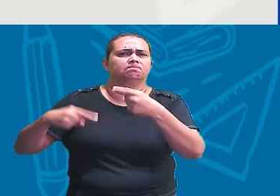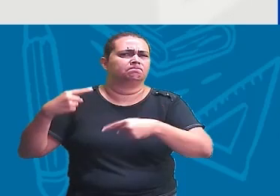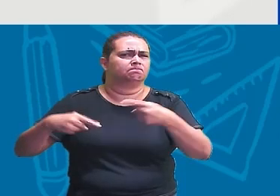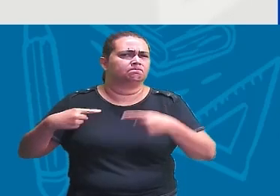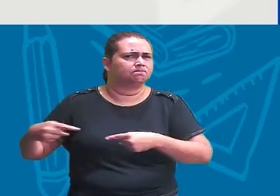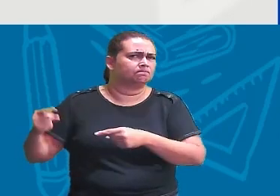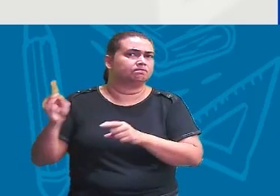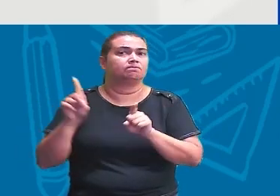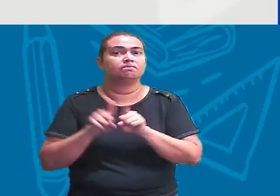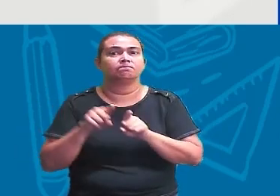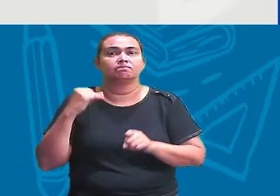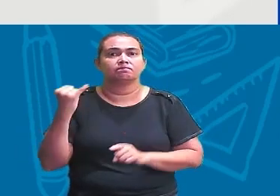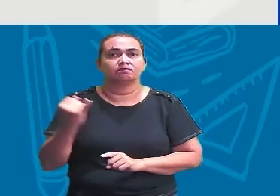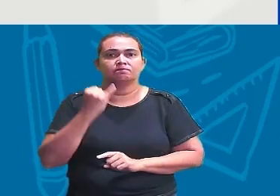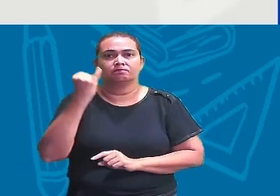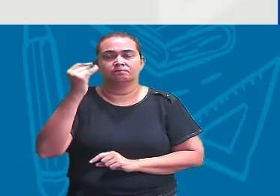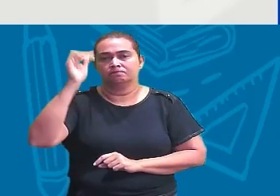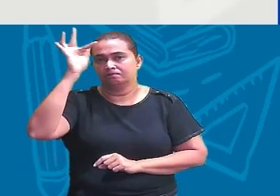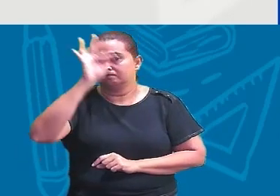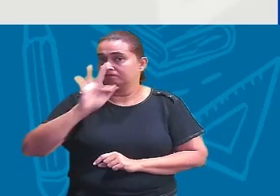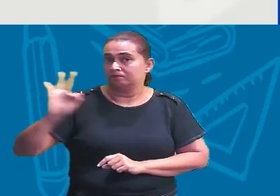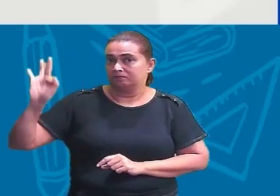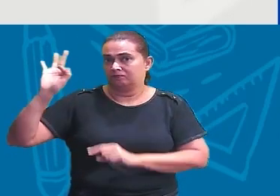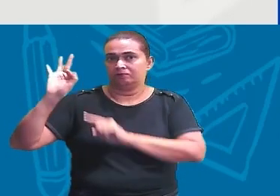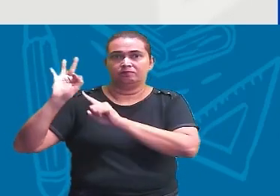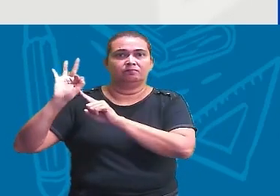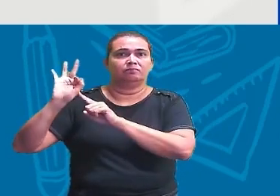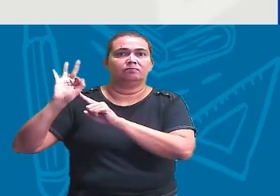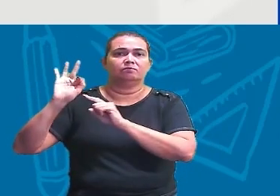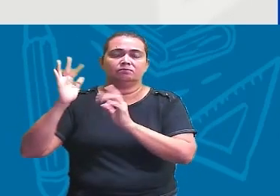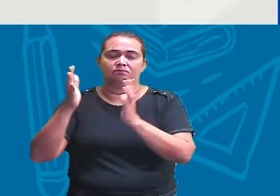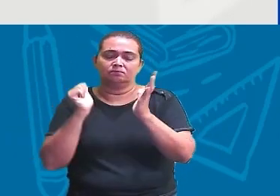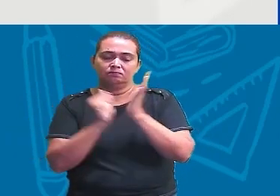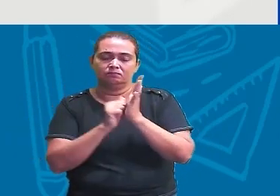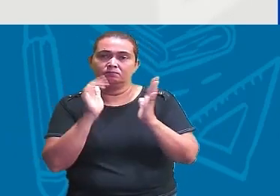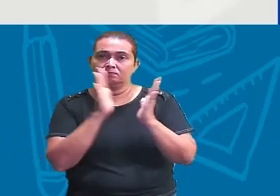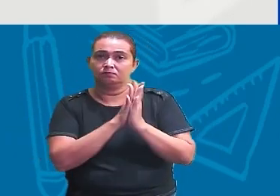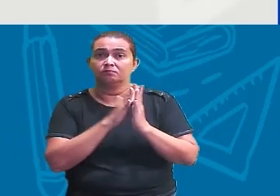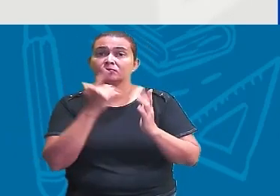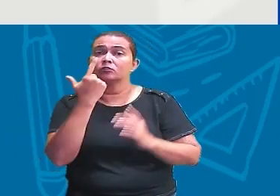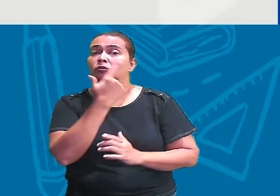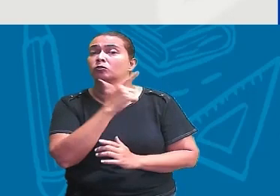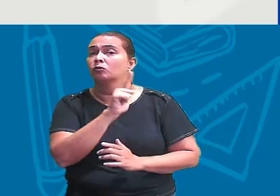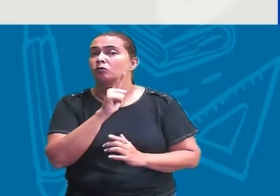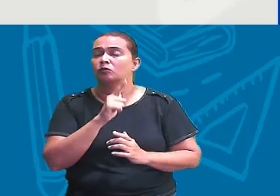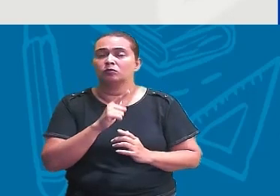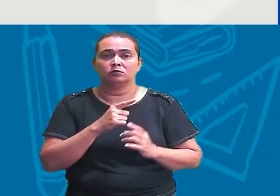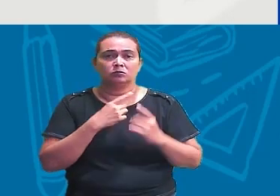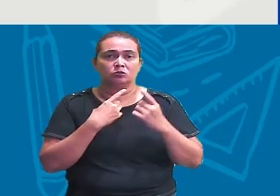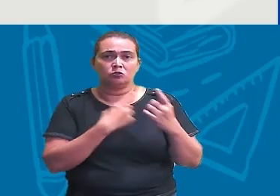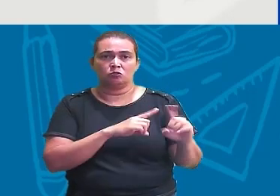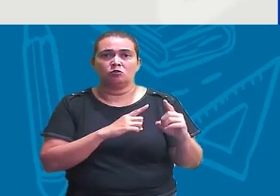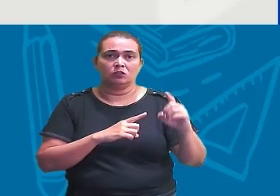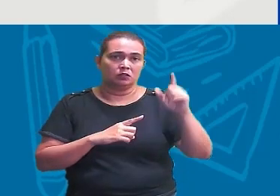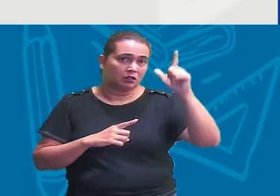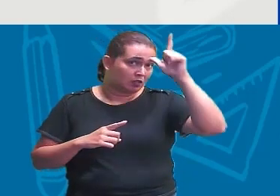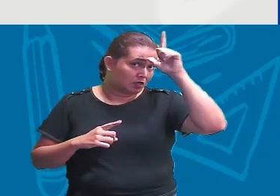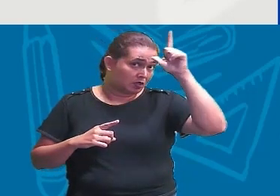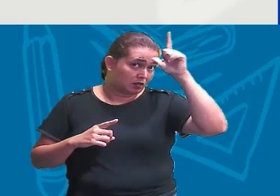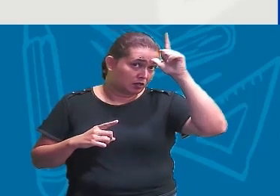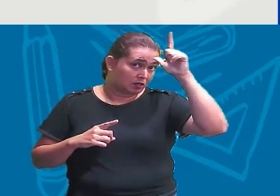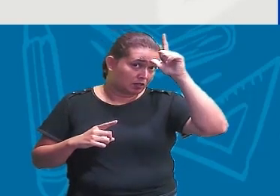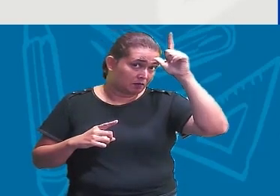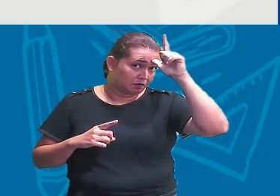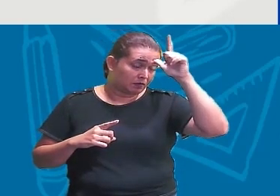Outra questão importante, a França queria revanche contra a Alemanha por ter perdido o território da Alsácia